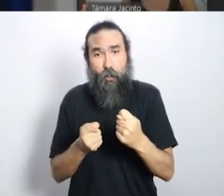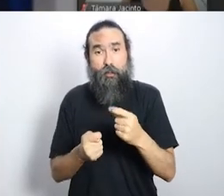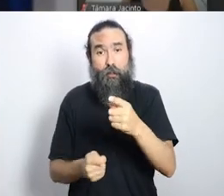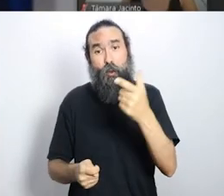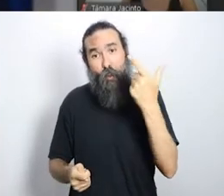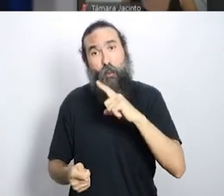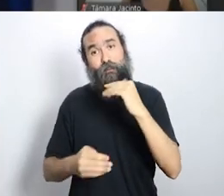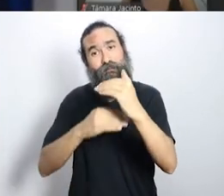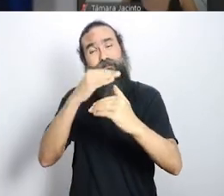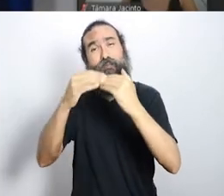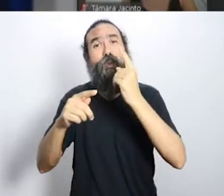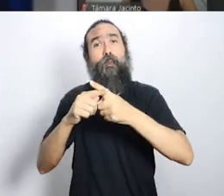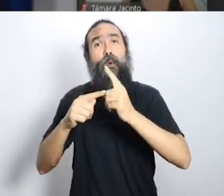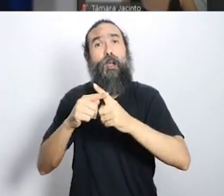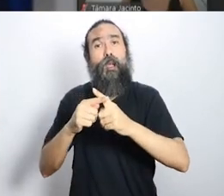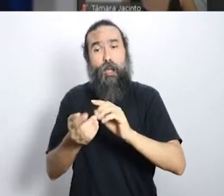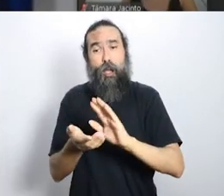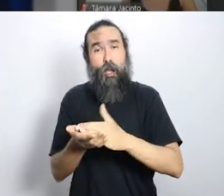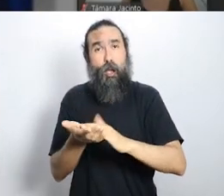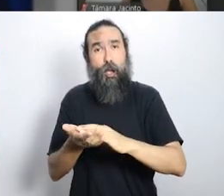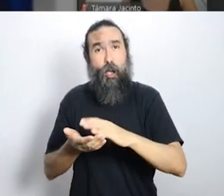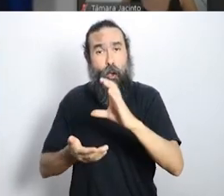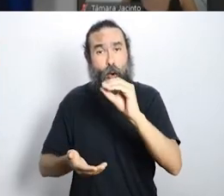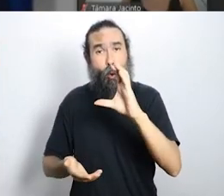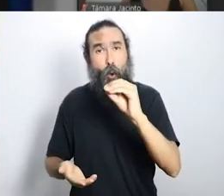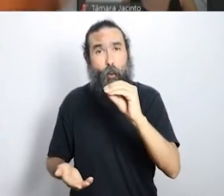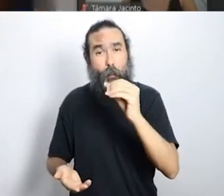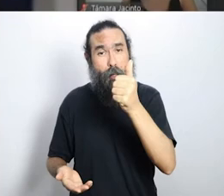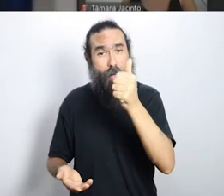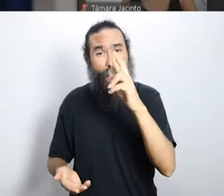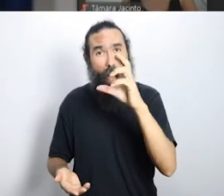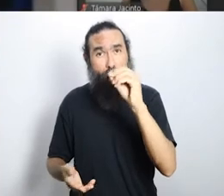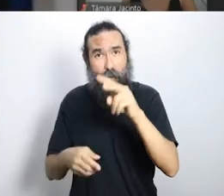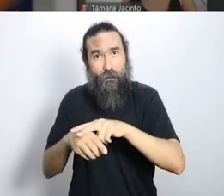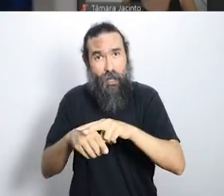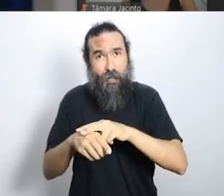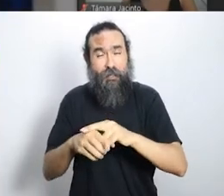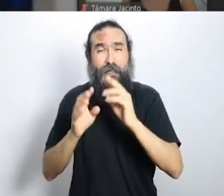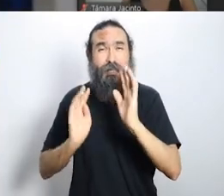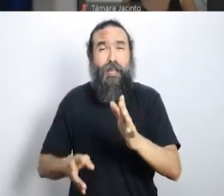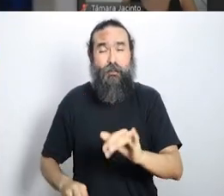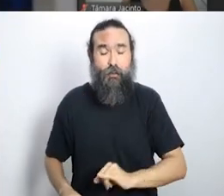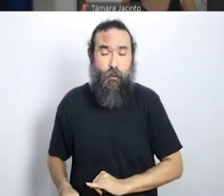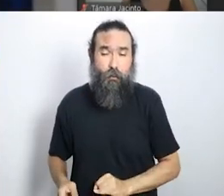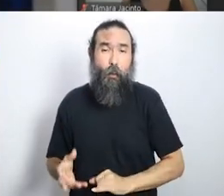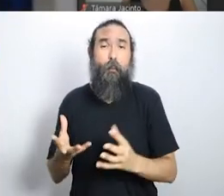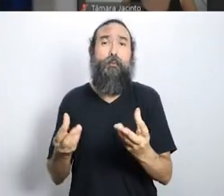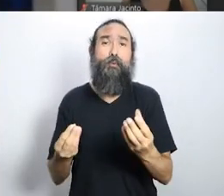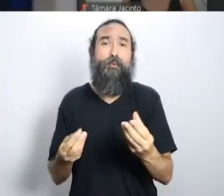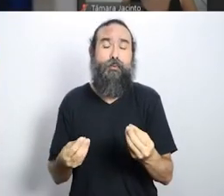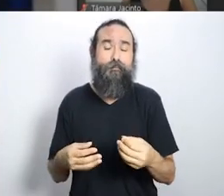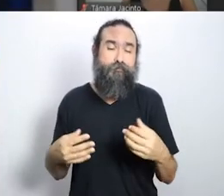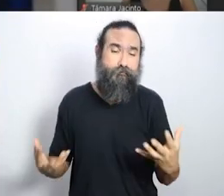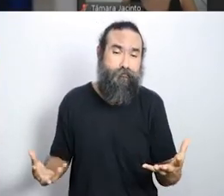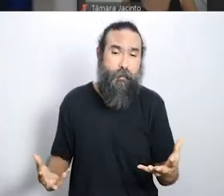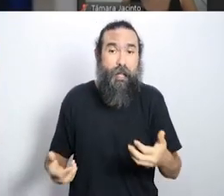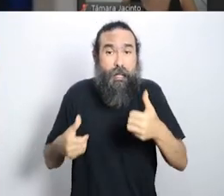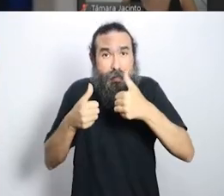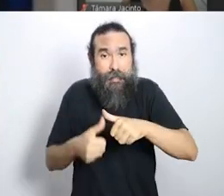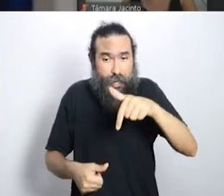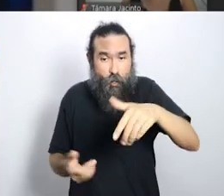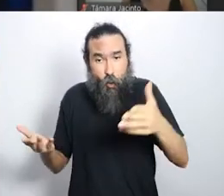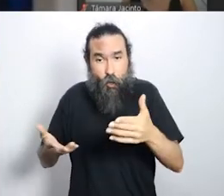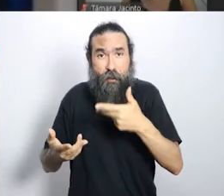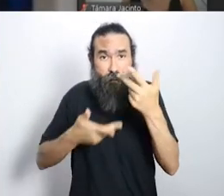muito com essa questão. A gente está falando sobre poesia, sobre coisas alegres, mas é bom a gente falar sobre coisa séria também. A